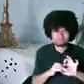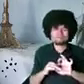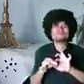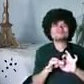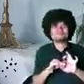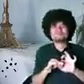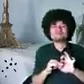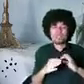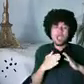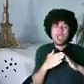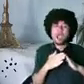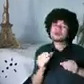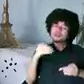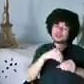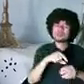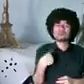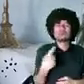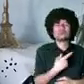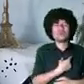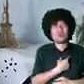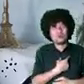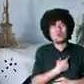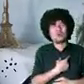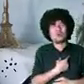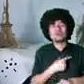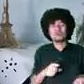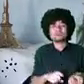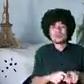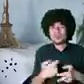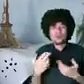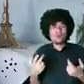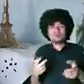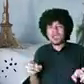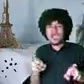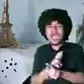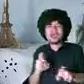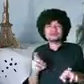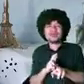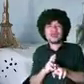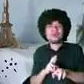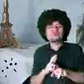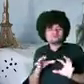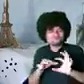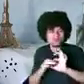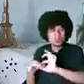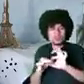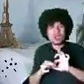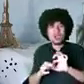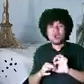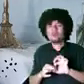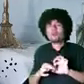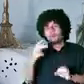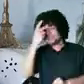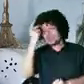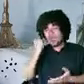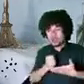sempre nos nossos lares e nas nossas relações fraternas.